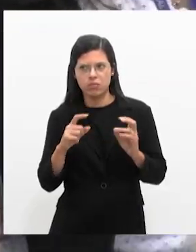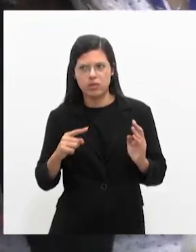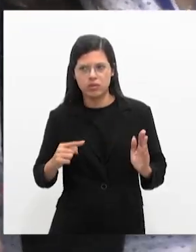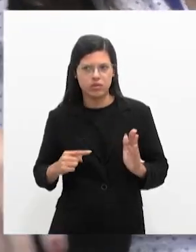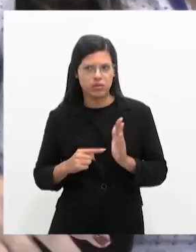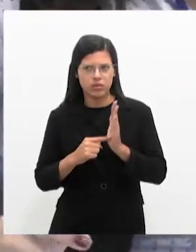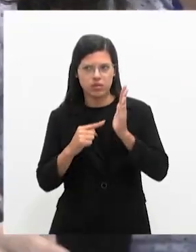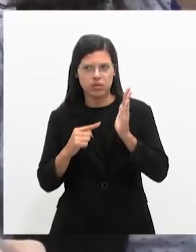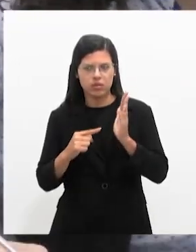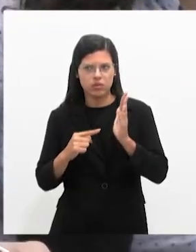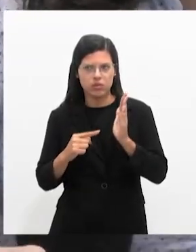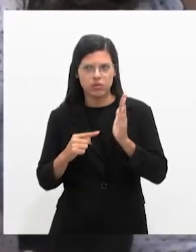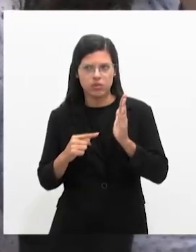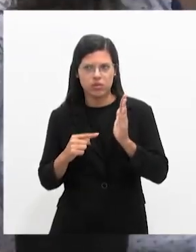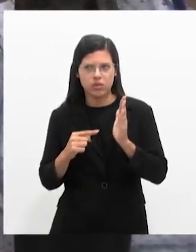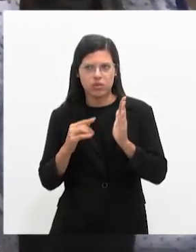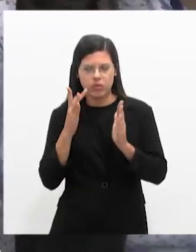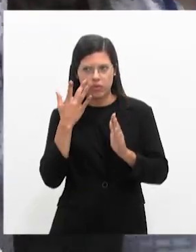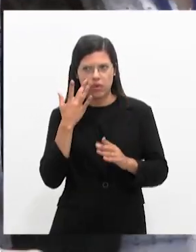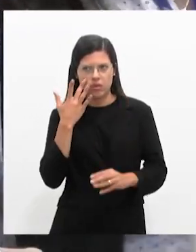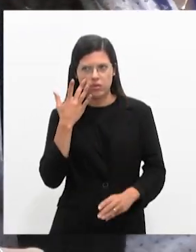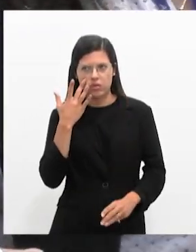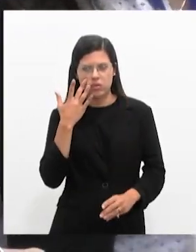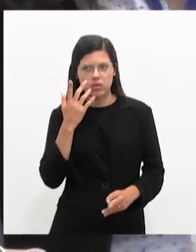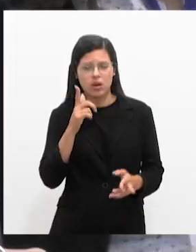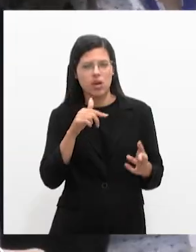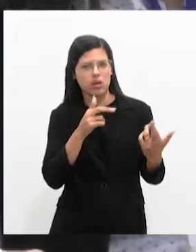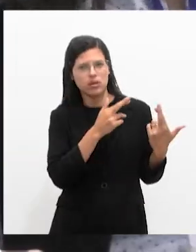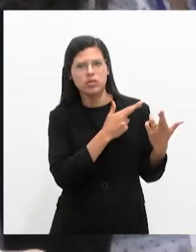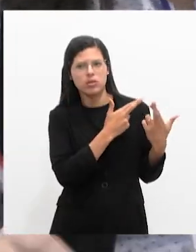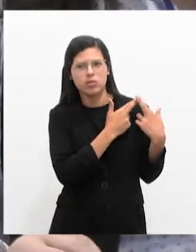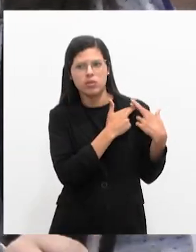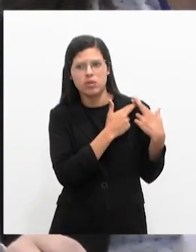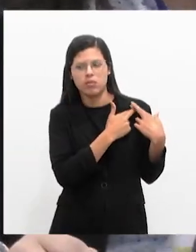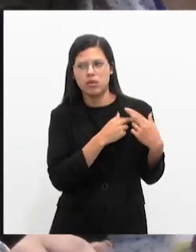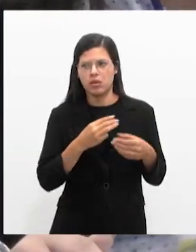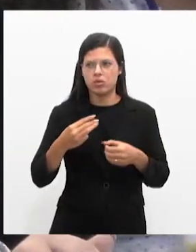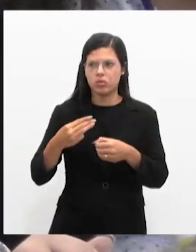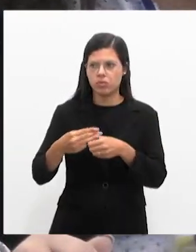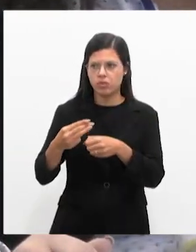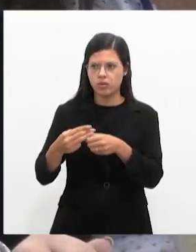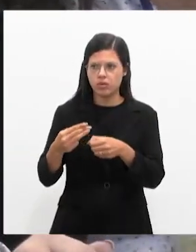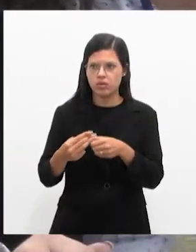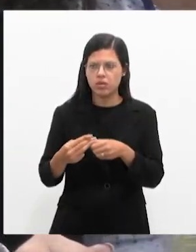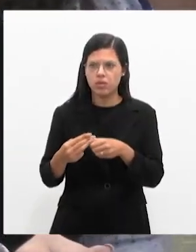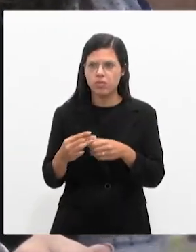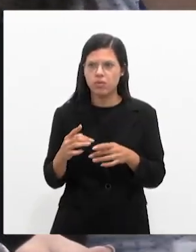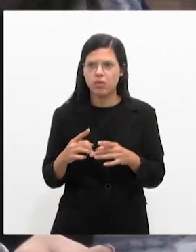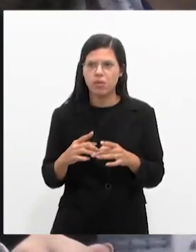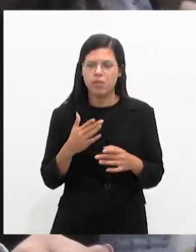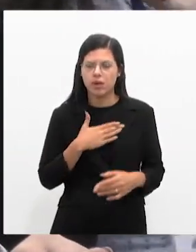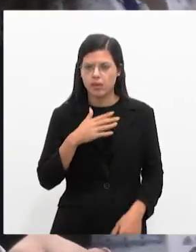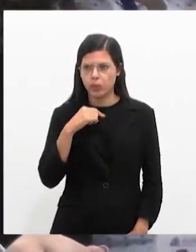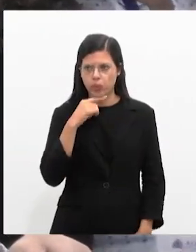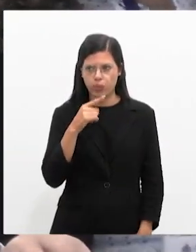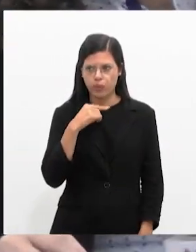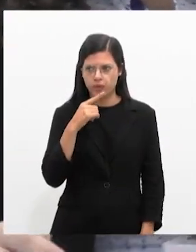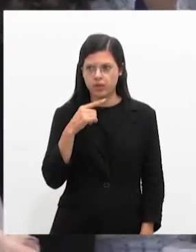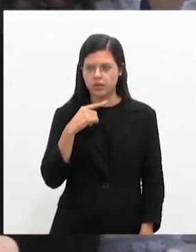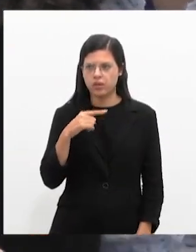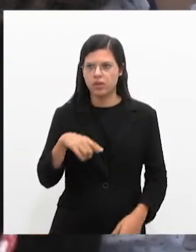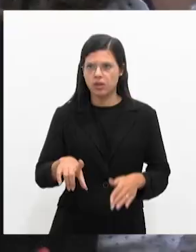que eu tenho a impressão que isso seja a competência do município, mas, enfim, então, queria colocar essa minha dúvida e essa